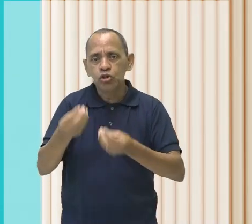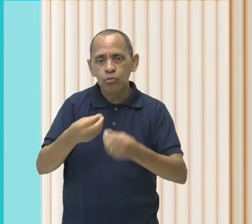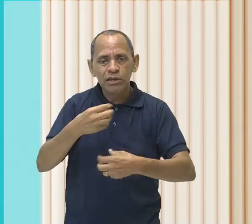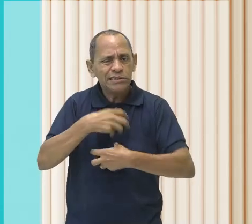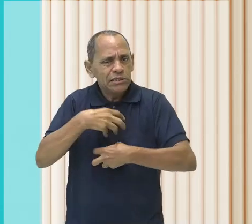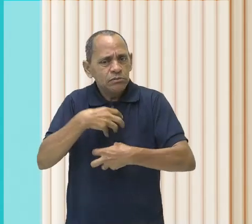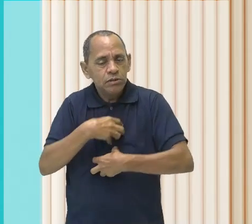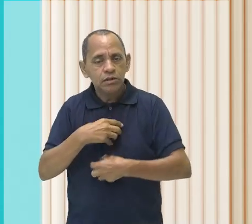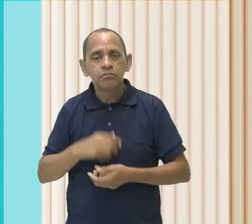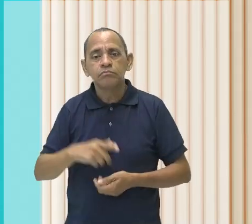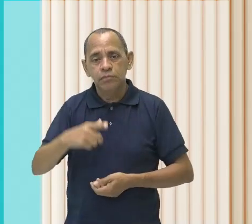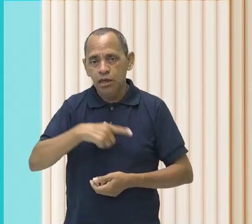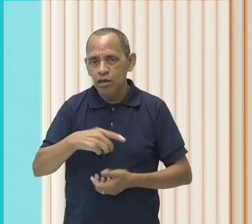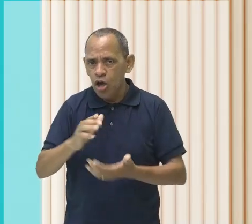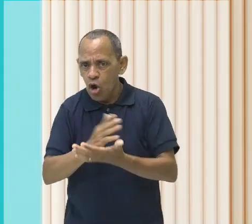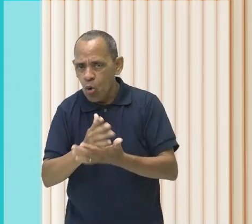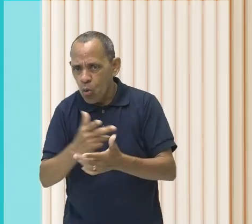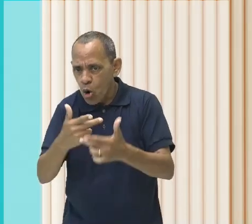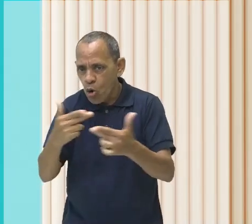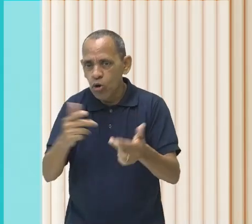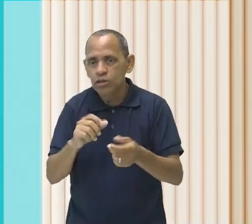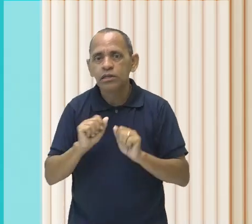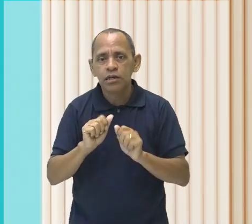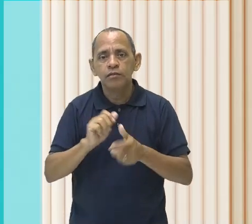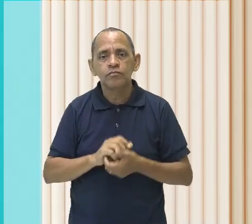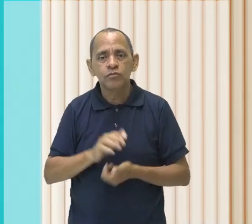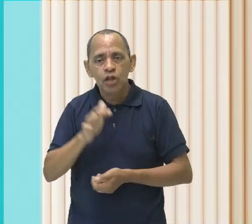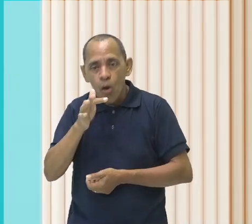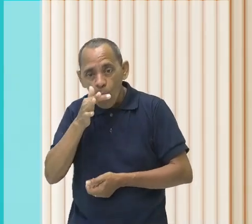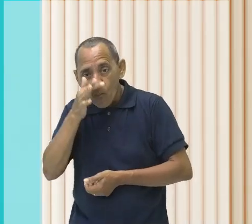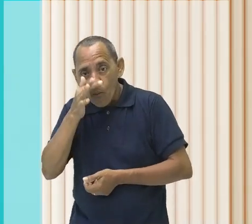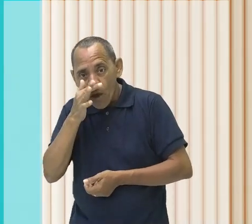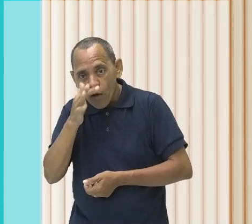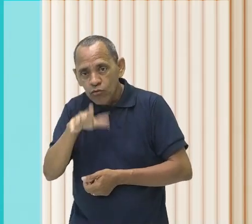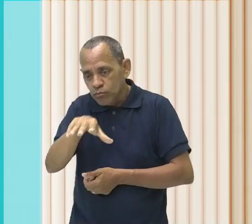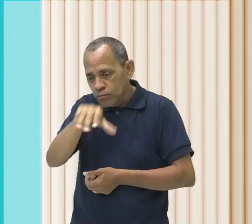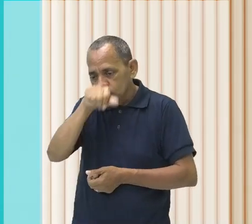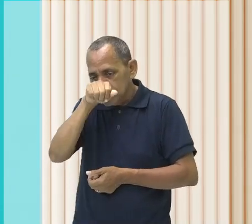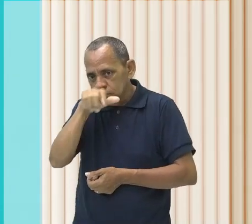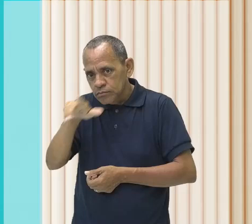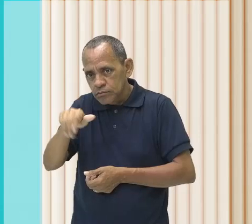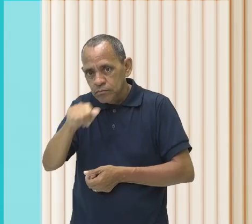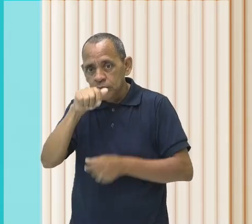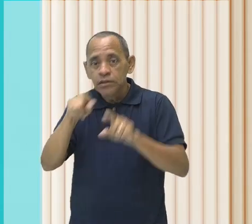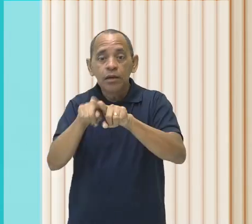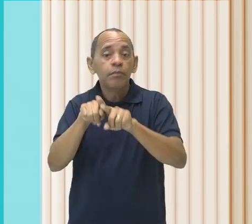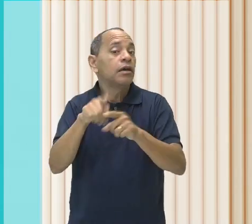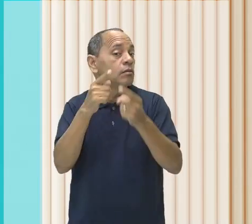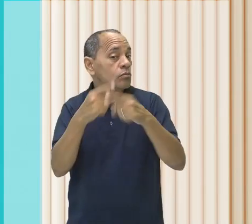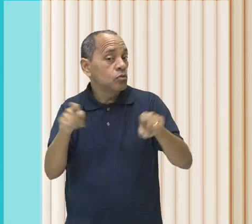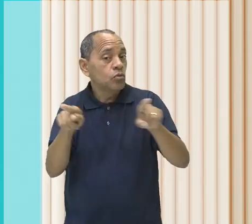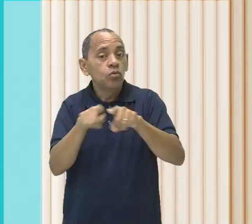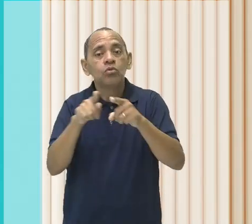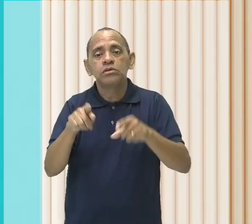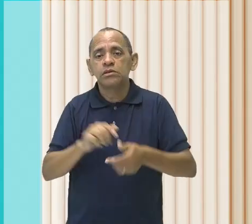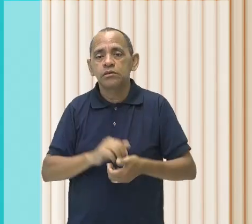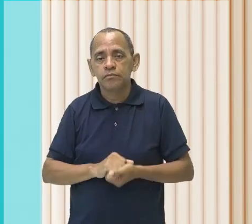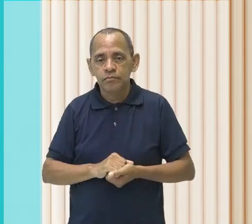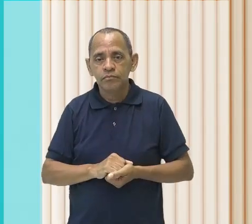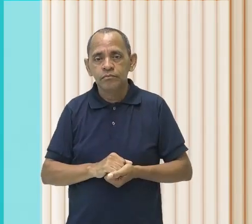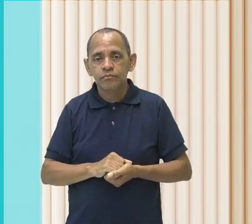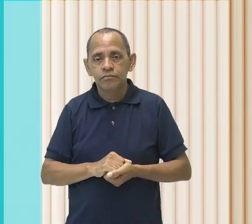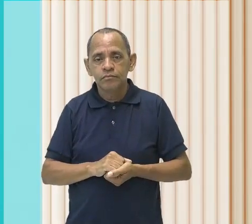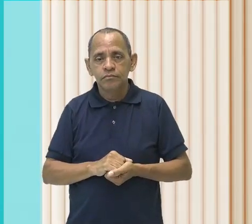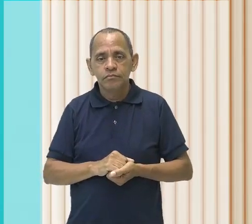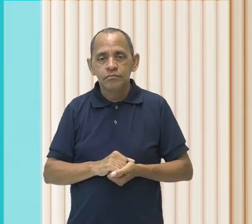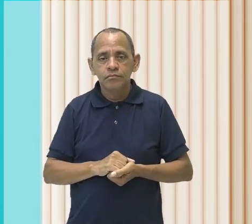que marca o ser humano é perfume e música, né? Não tem para onde correr. Você, né? Na verdade, perfume não, o cheiro em si,